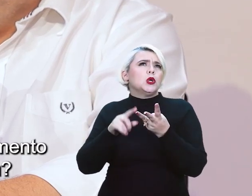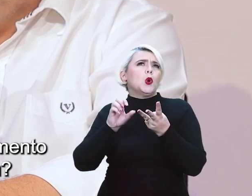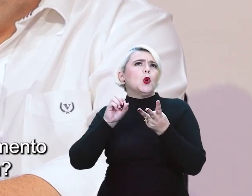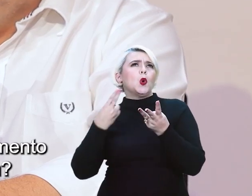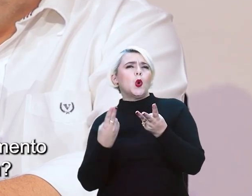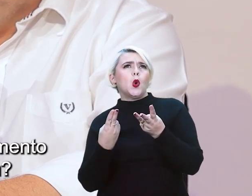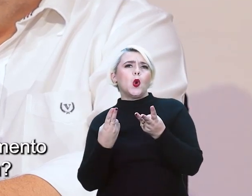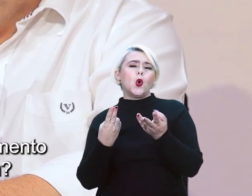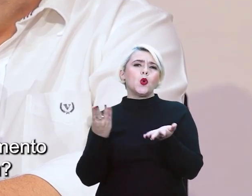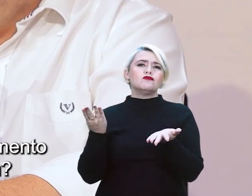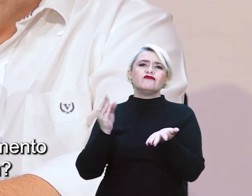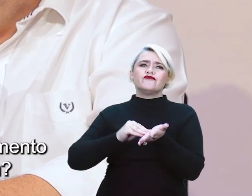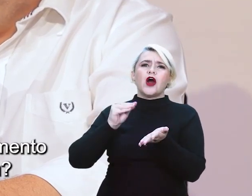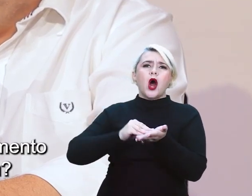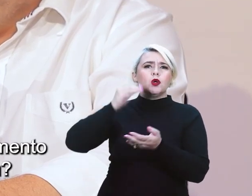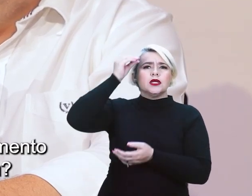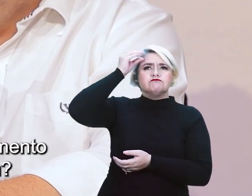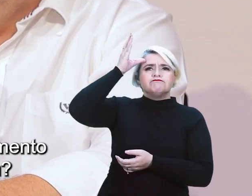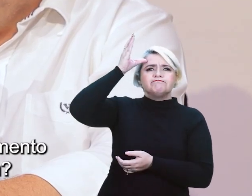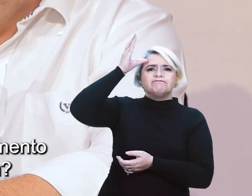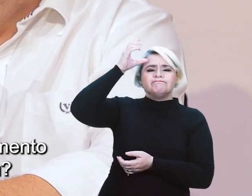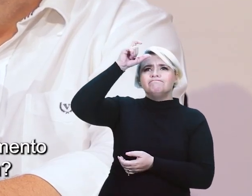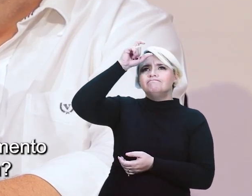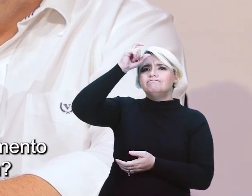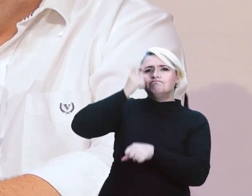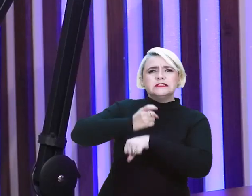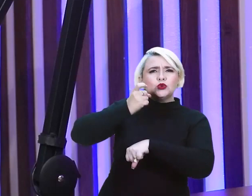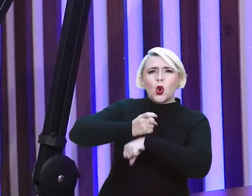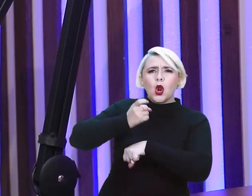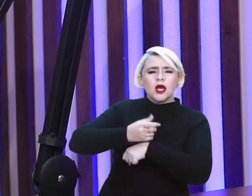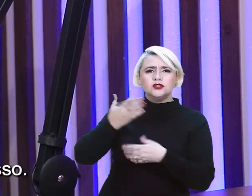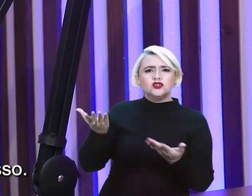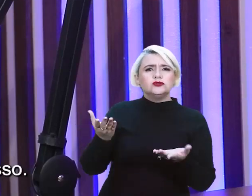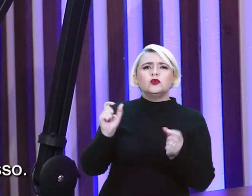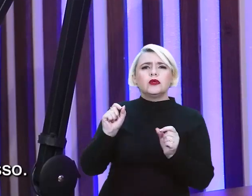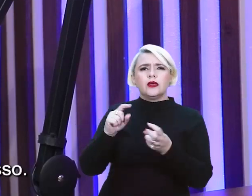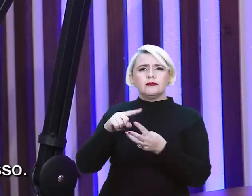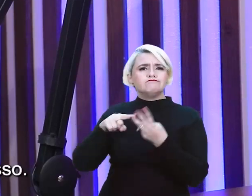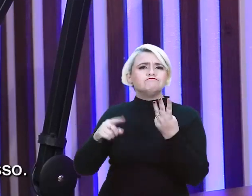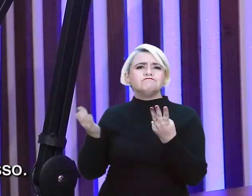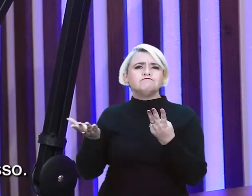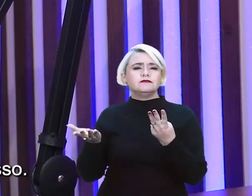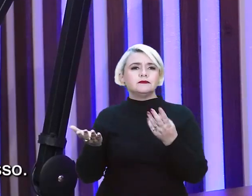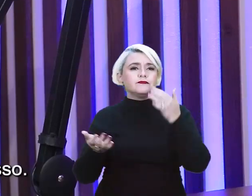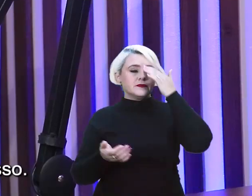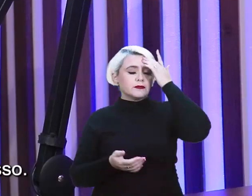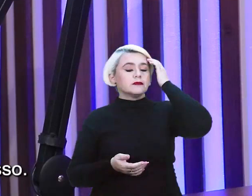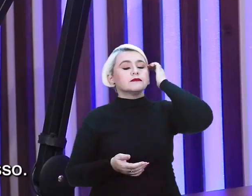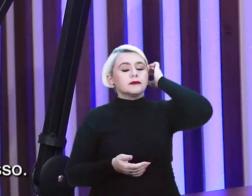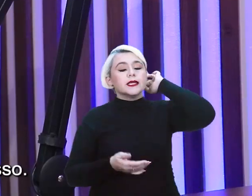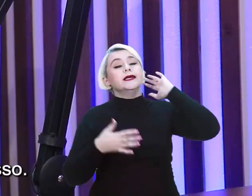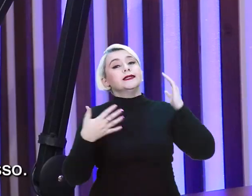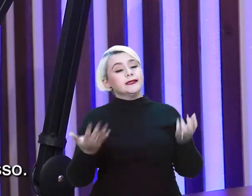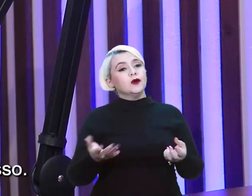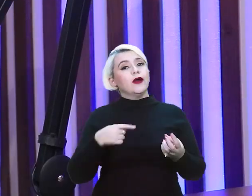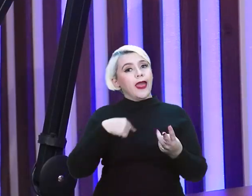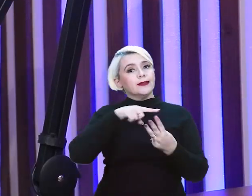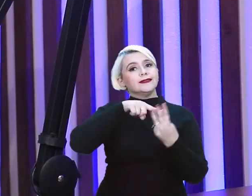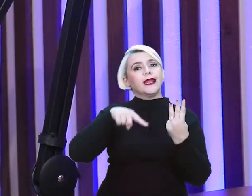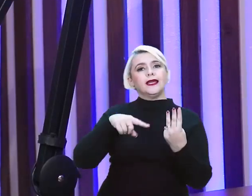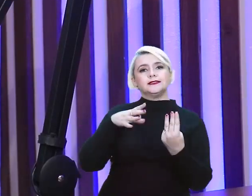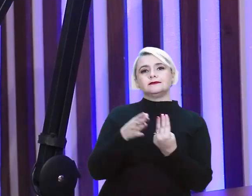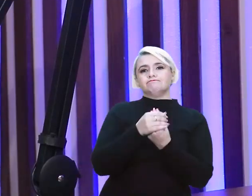da falta de conhecimento, da ignorância delas também? Então, é um misto de tudo